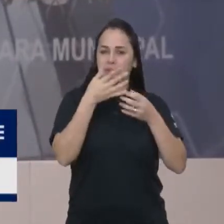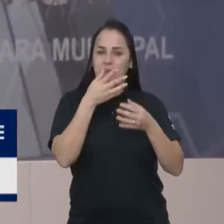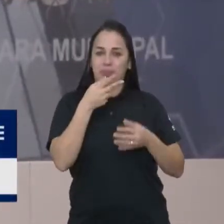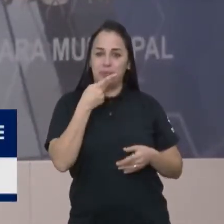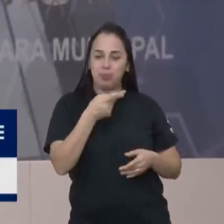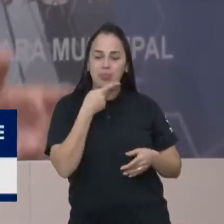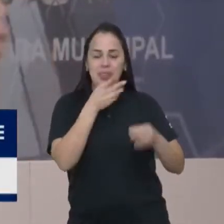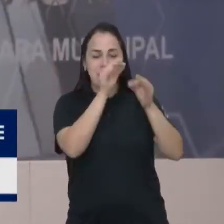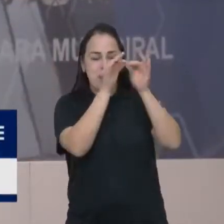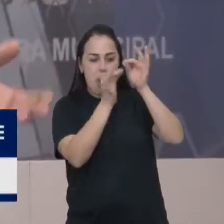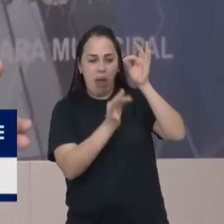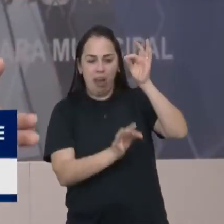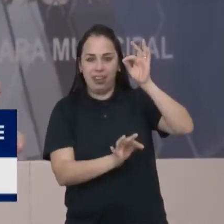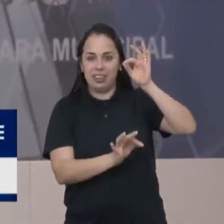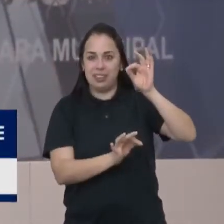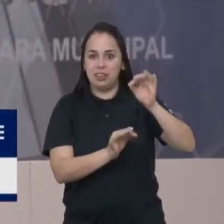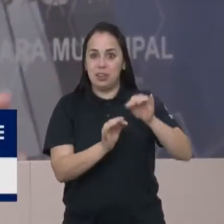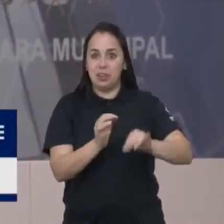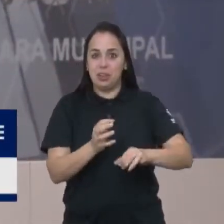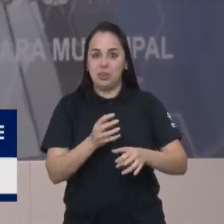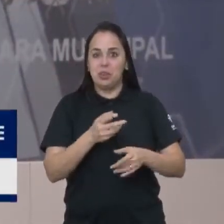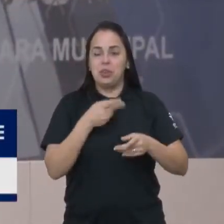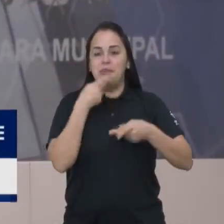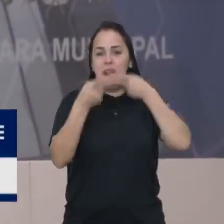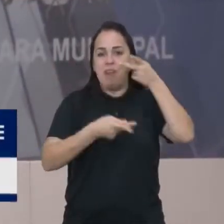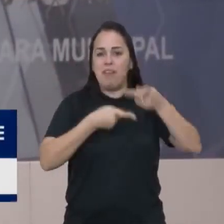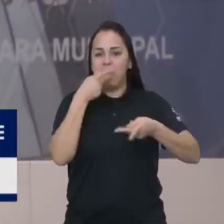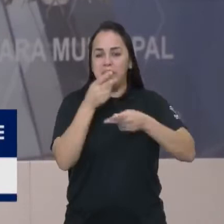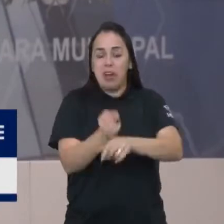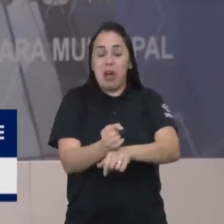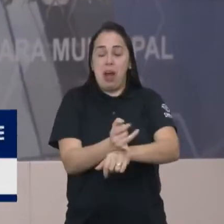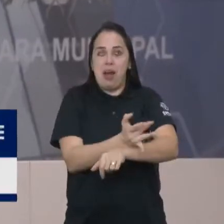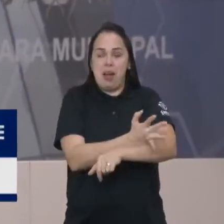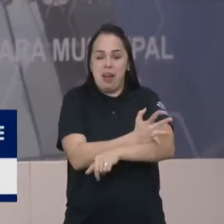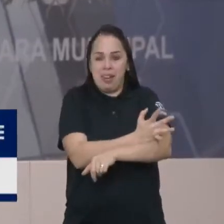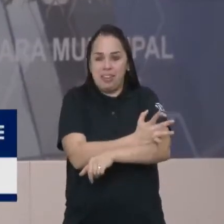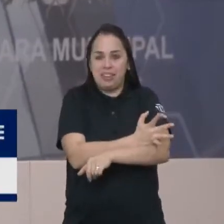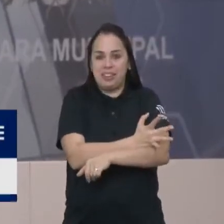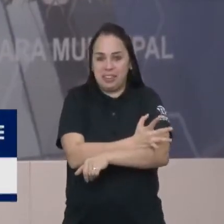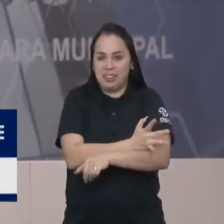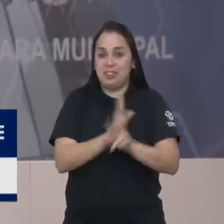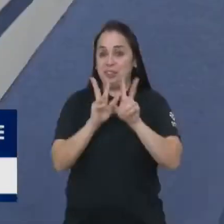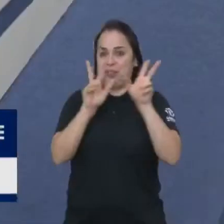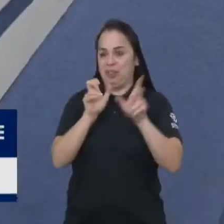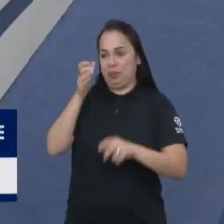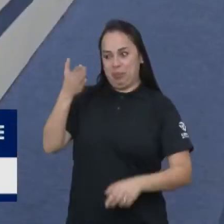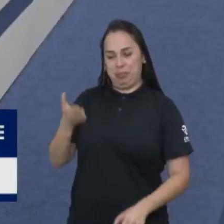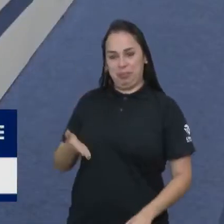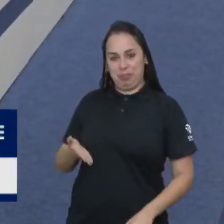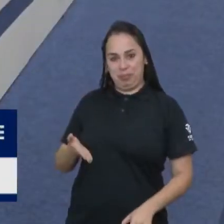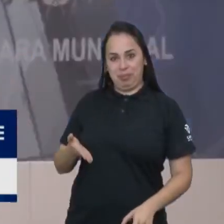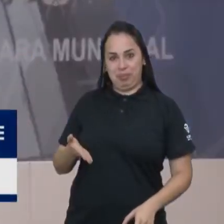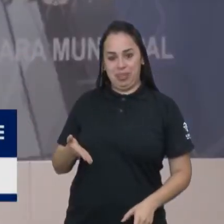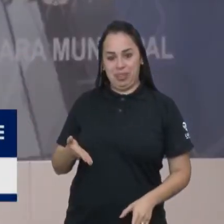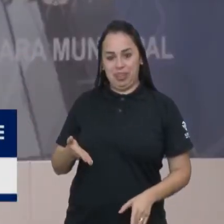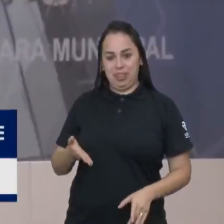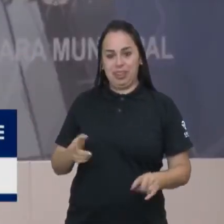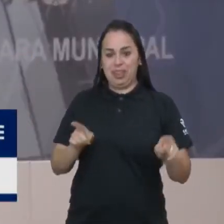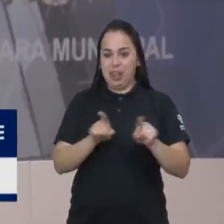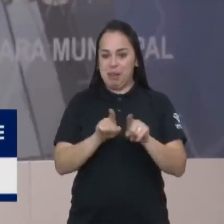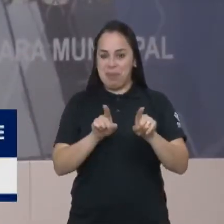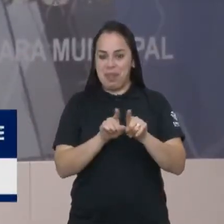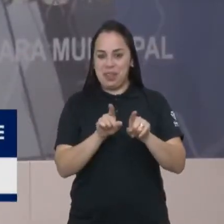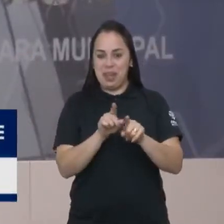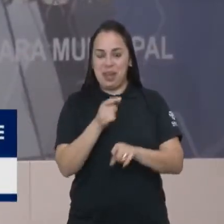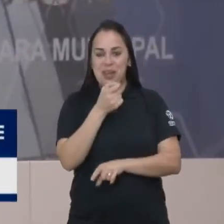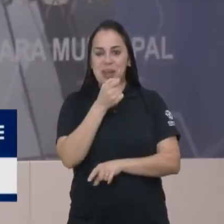né? Discursos emocionados, falando tanta coisa importante do Dr. Ricardo, e depois da piada